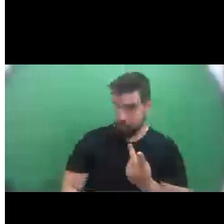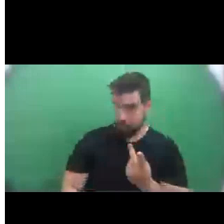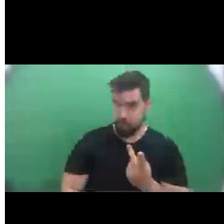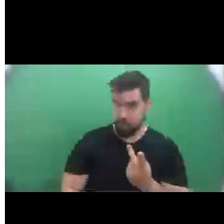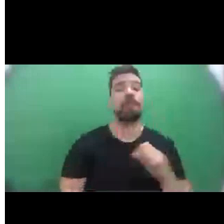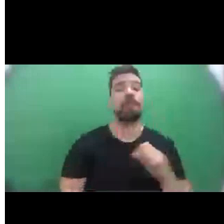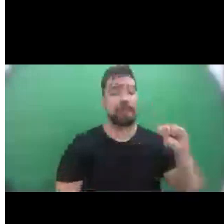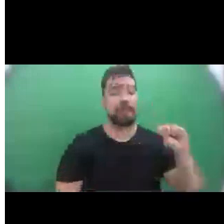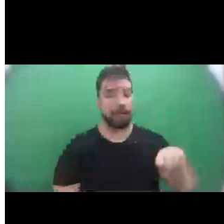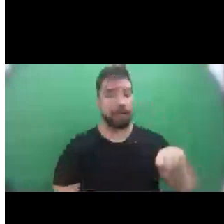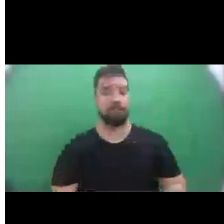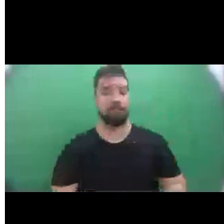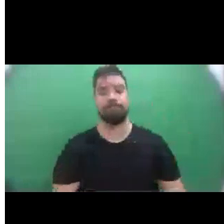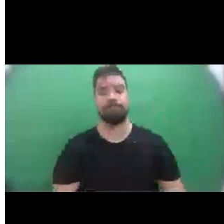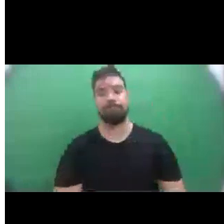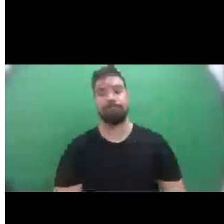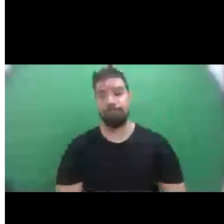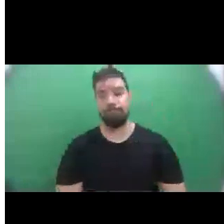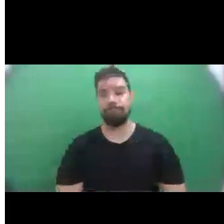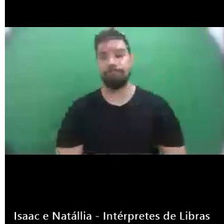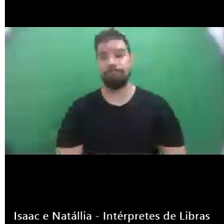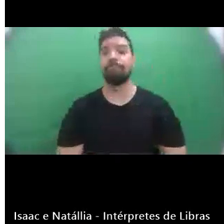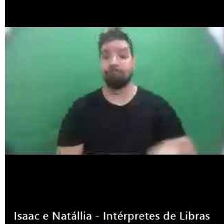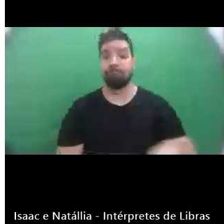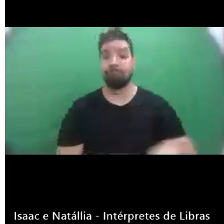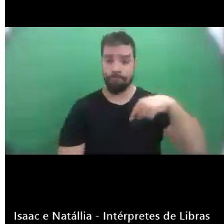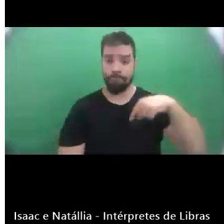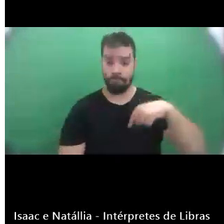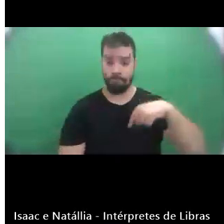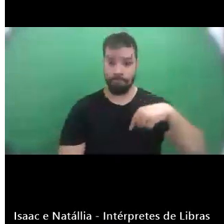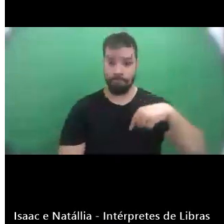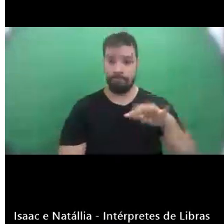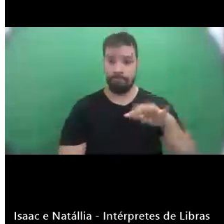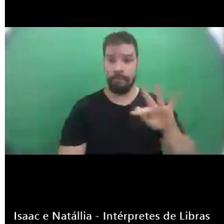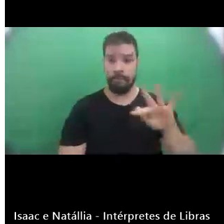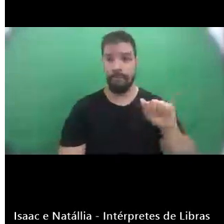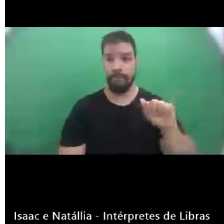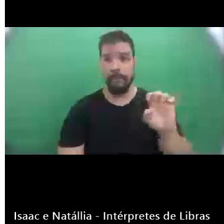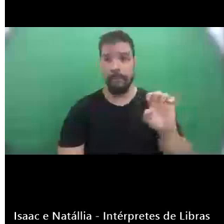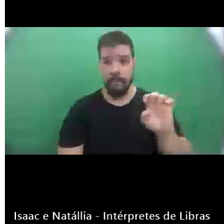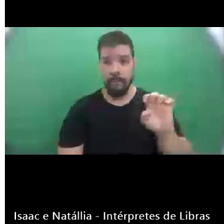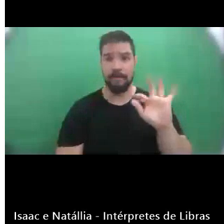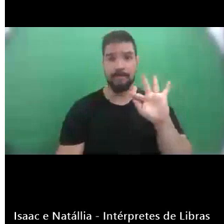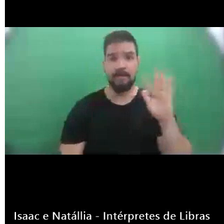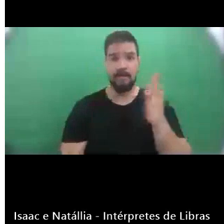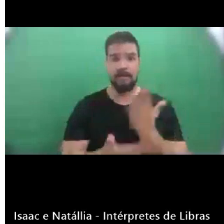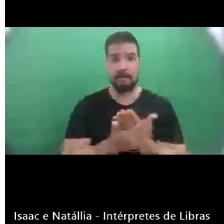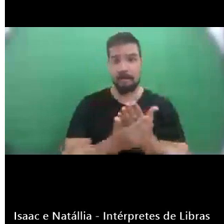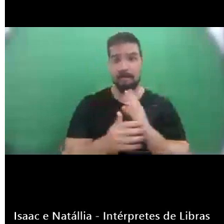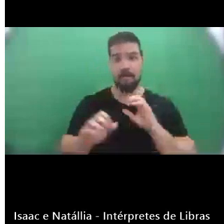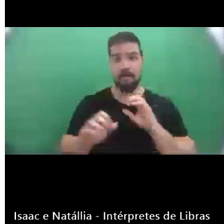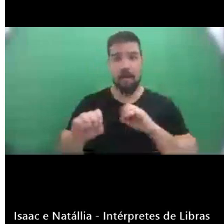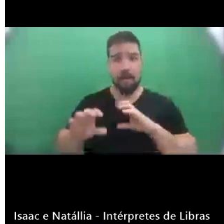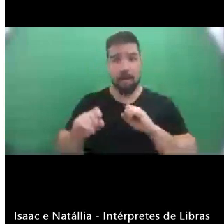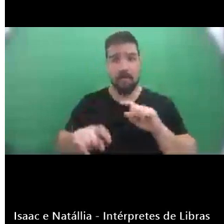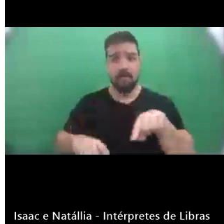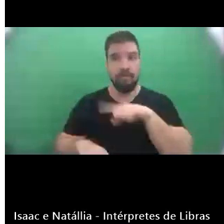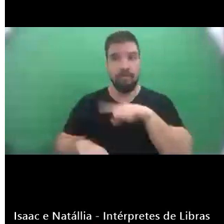Sou. Ah, então tá. Aí vai ser aqui na própria Faculdade de Educação, vocês podem, né? Vocês terão a